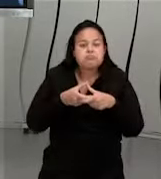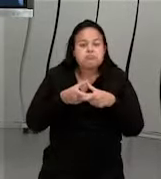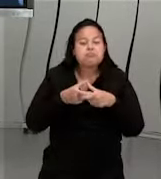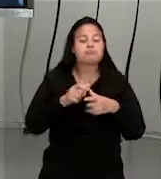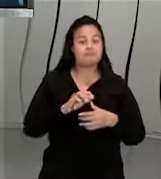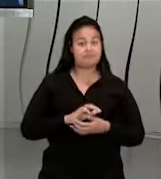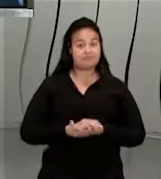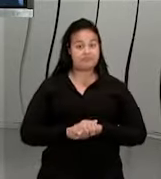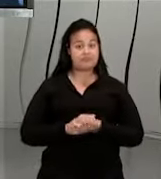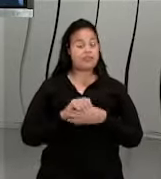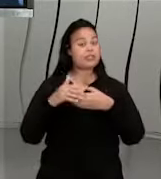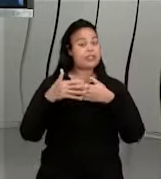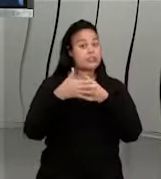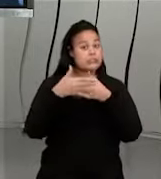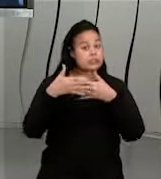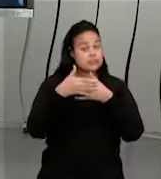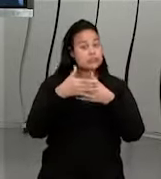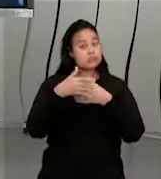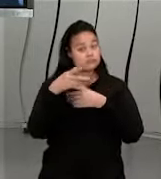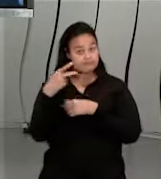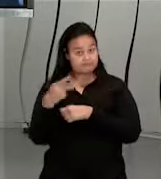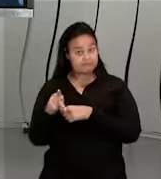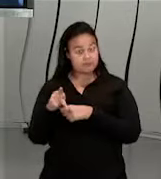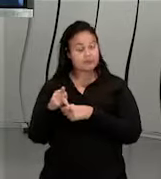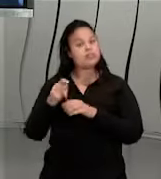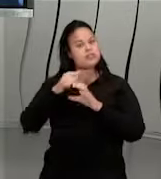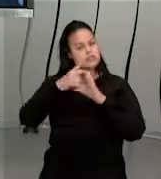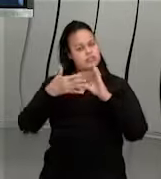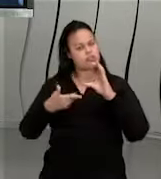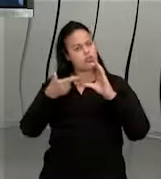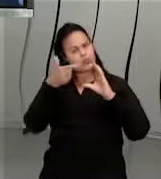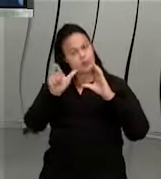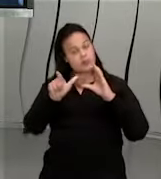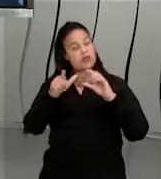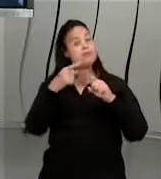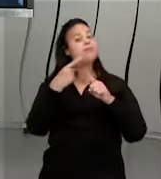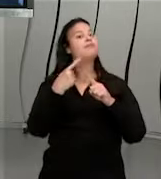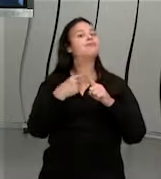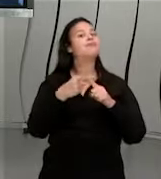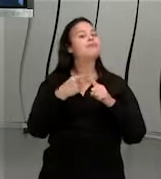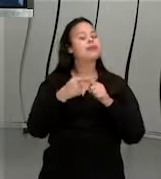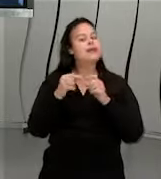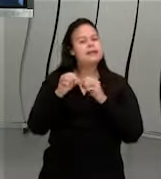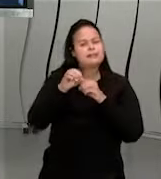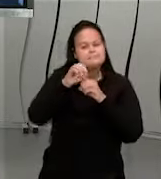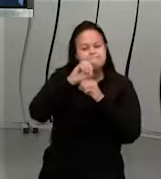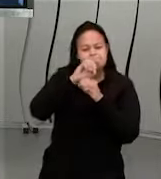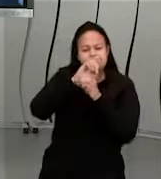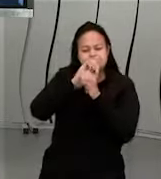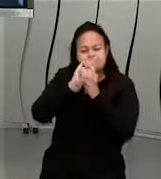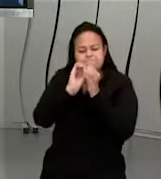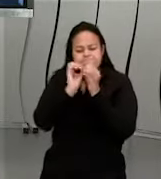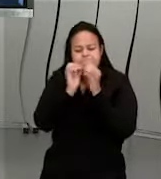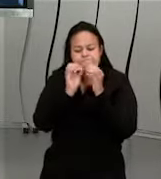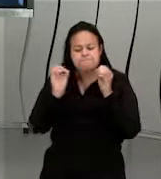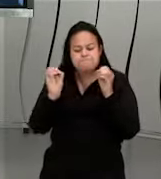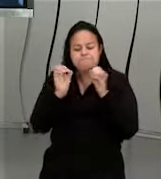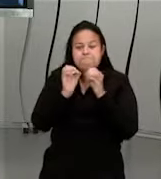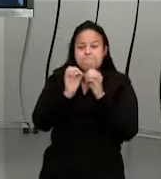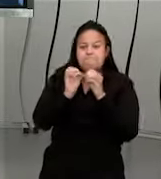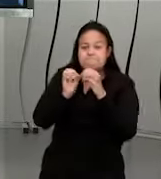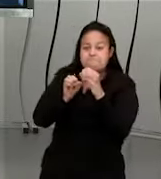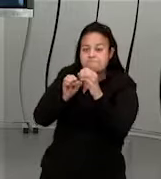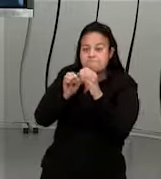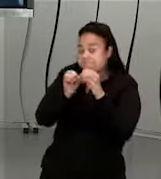Esse tecido, ele já tem outra característica, porque as células elas vão estar mais espalhadas e eu vou